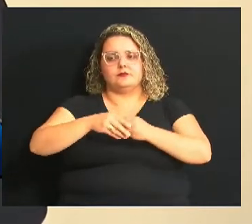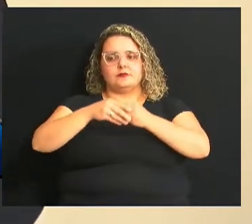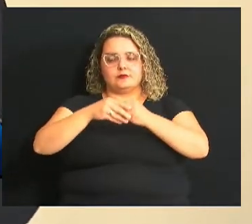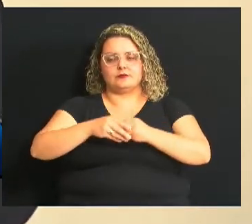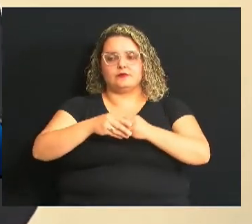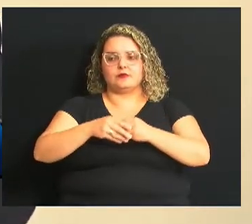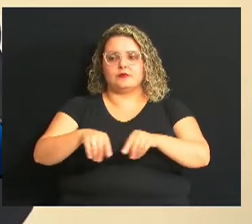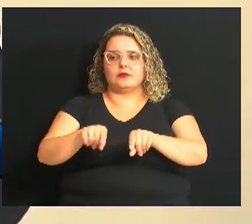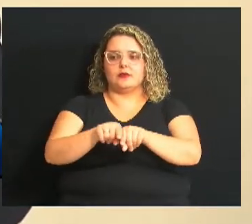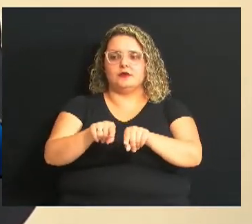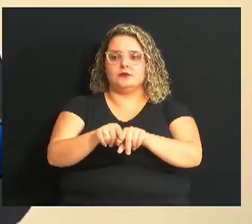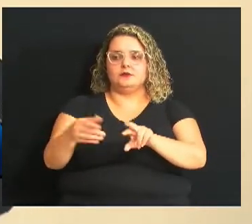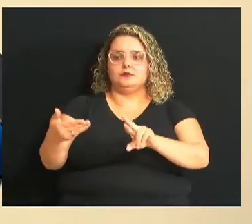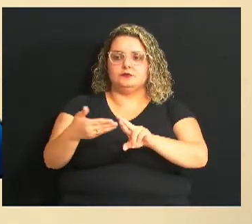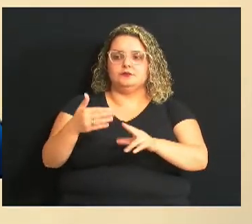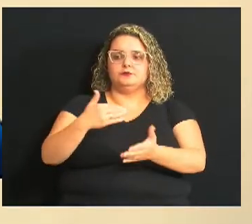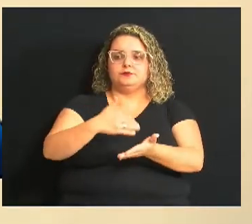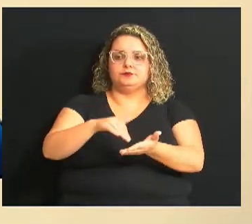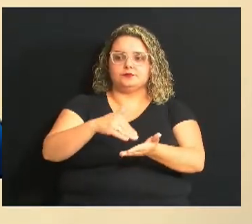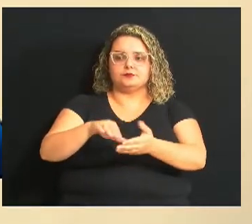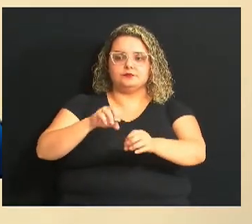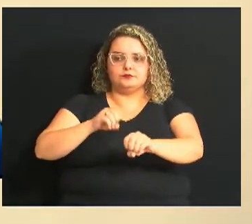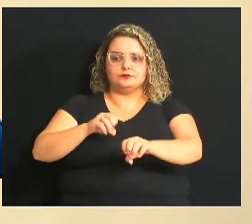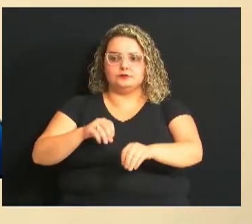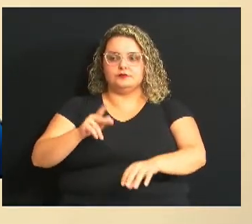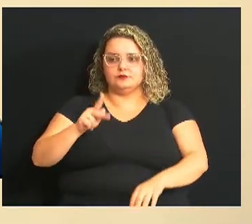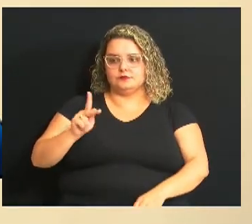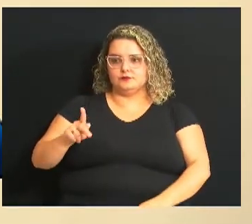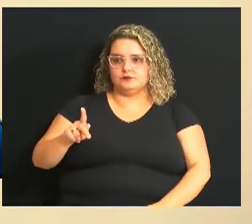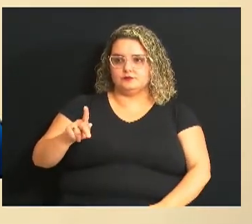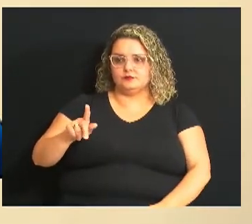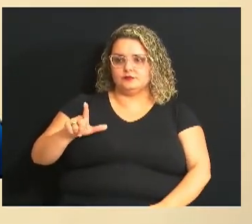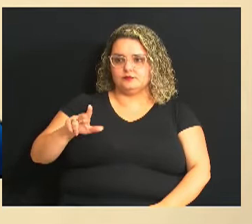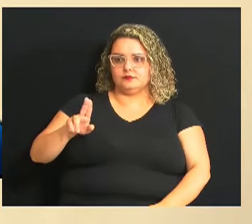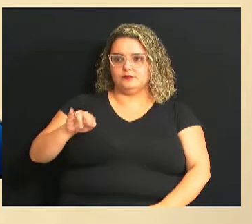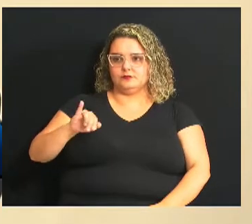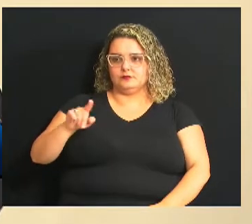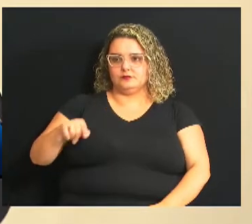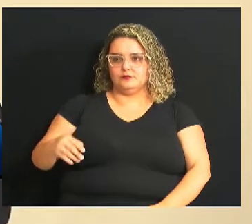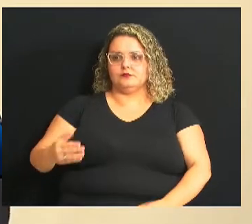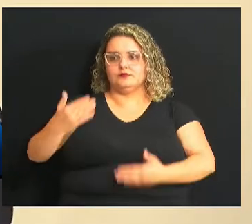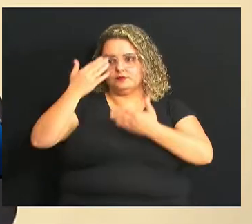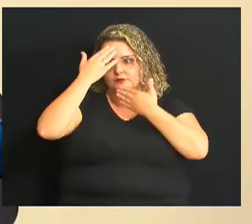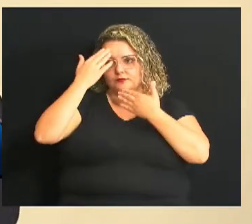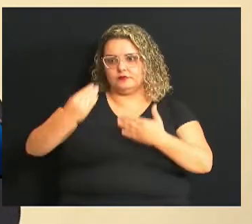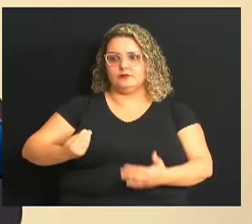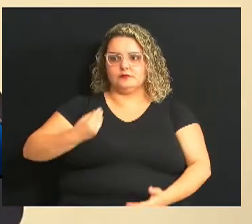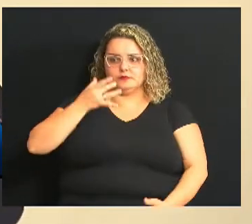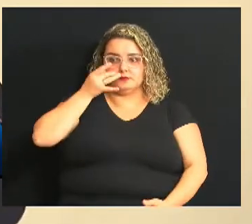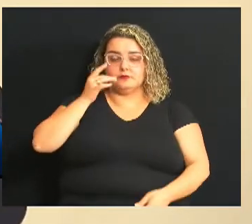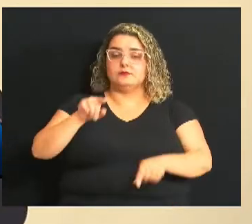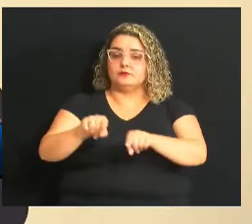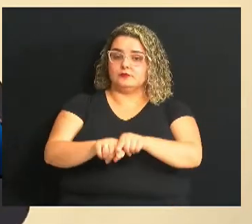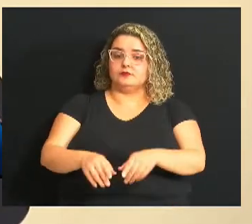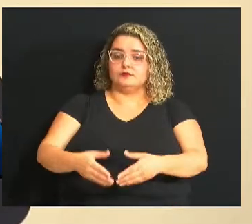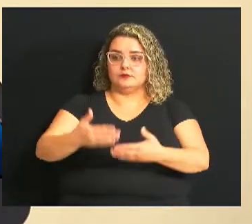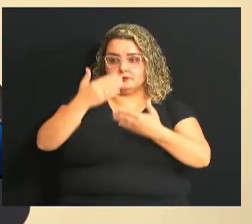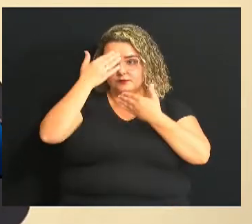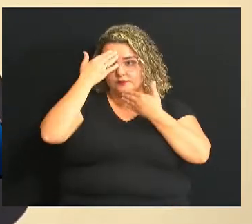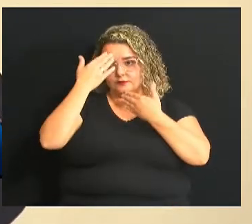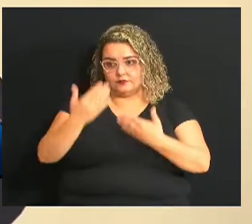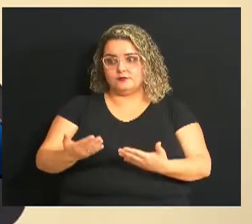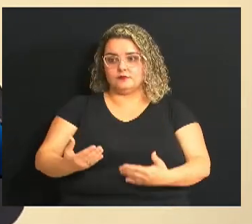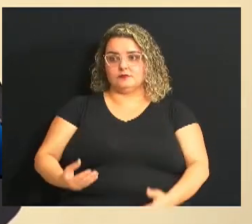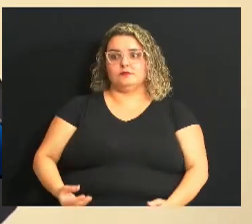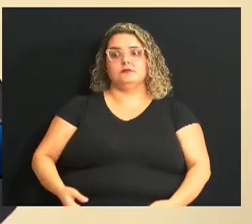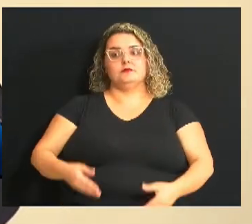aqui representando o secretário de Educação, professor Luiz Marighetti, obrigado pela presença. E também quero cumprimentar os alunos do